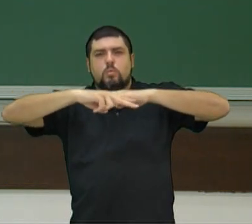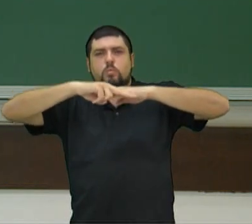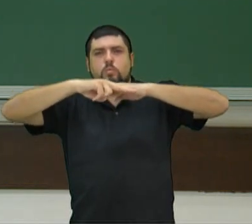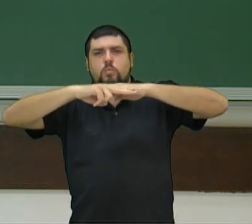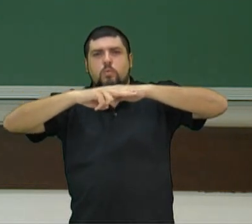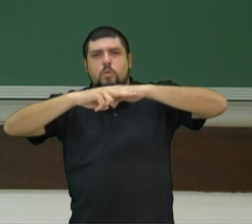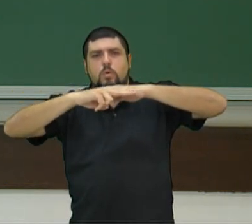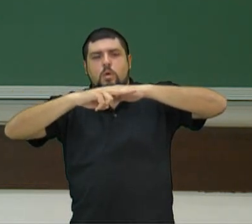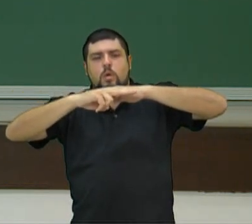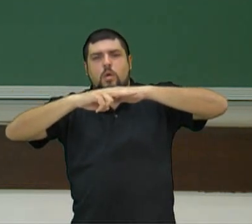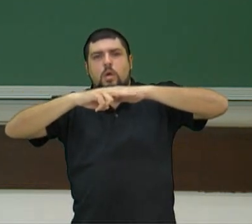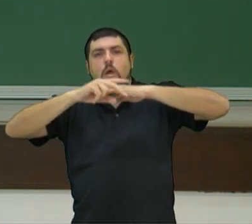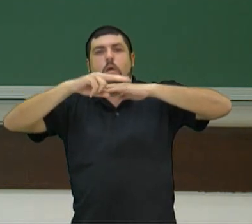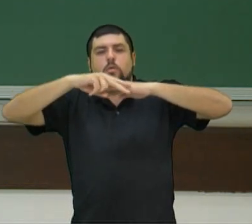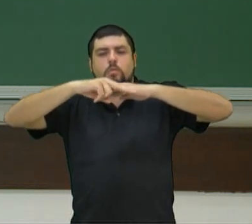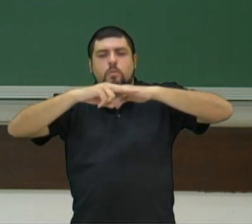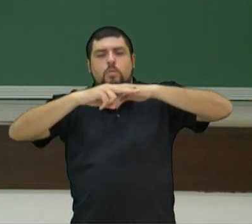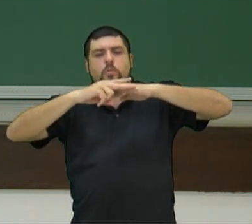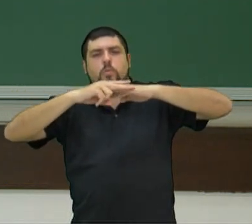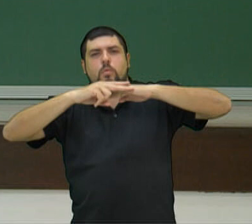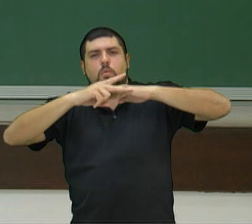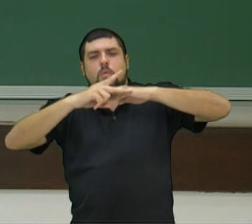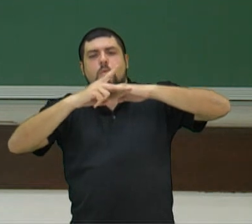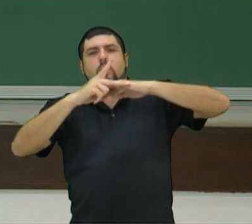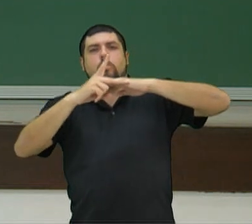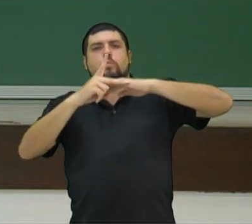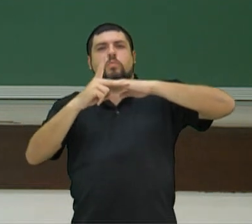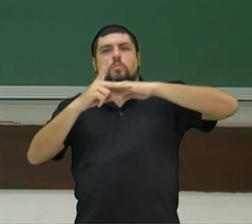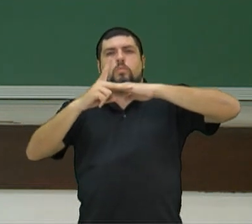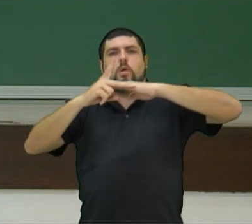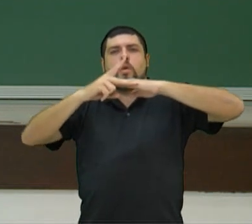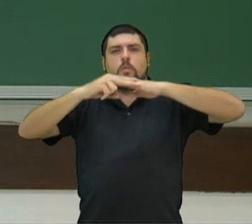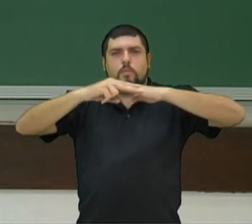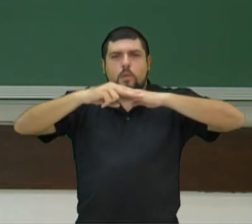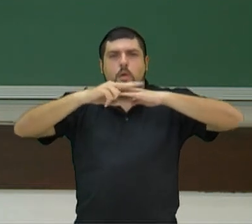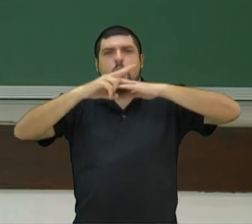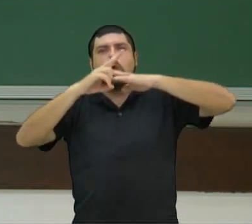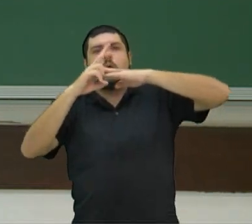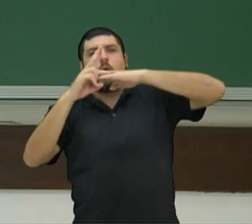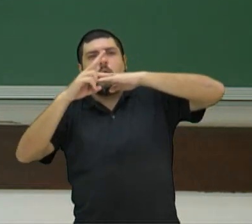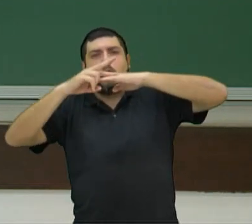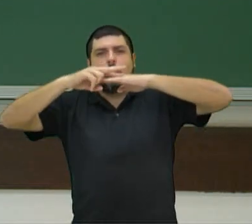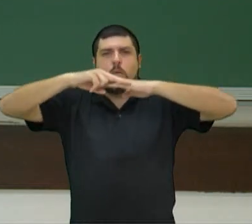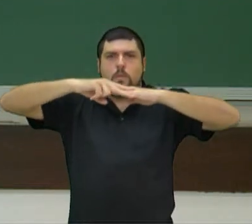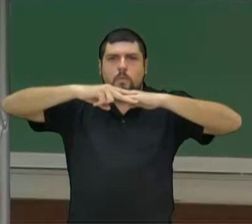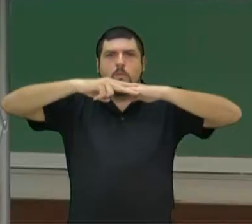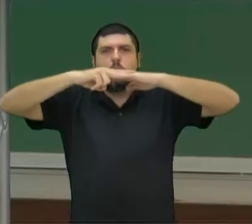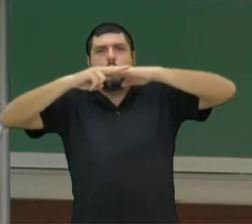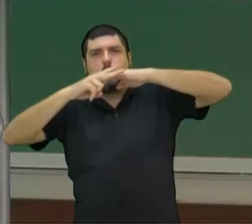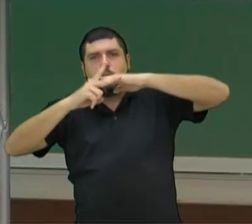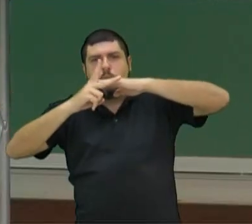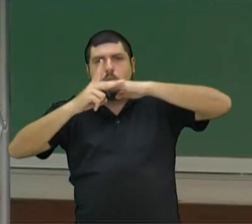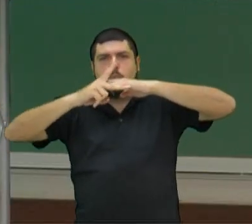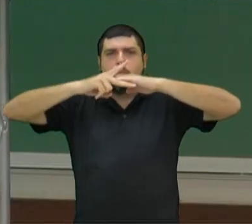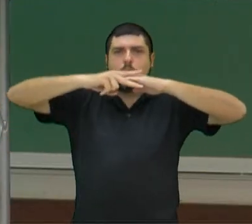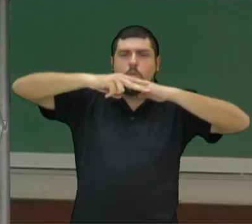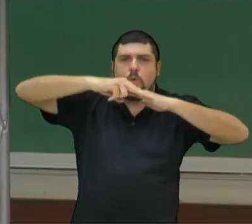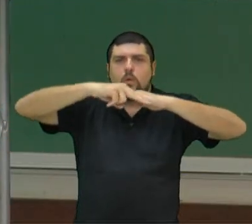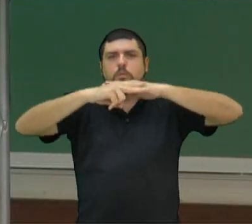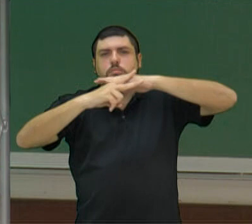movimento de pernas, levanta uma, volta, levanta a outra, como se fosse uma dançarina de